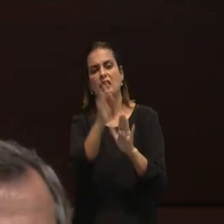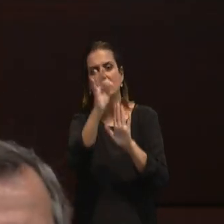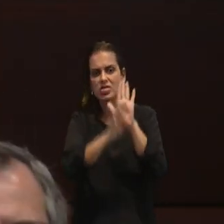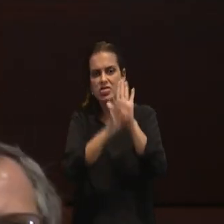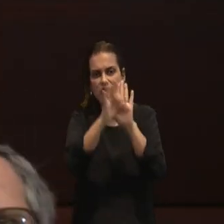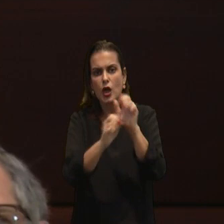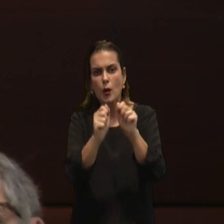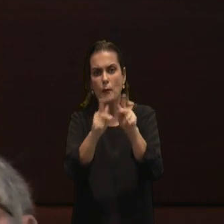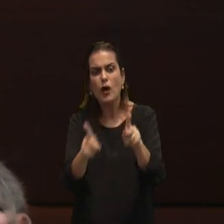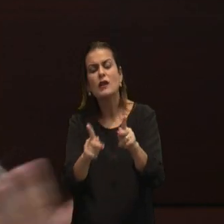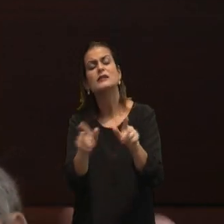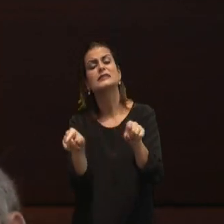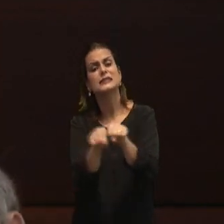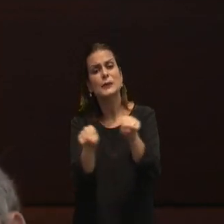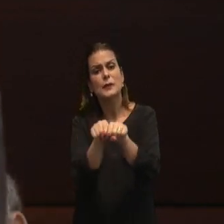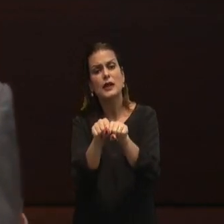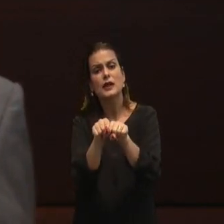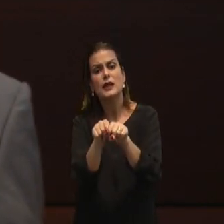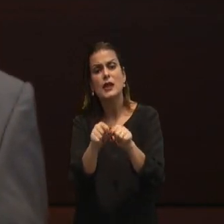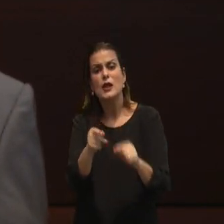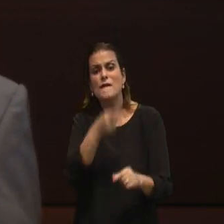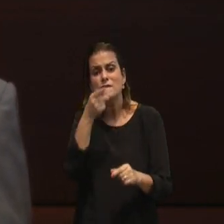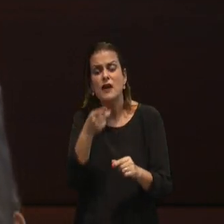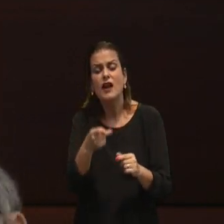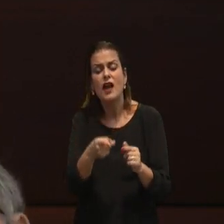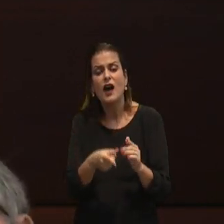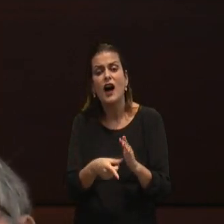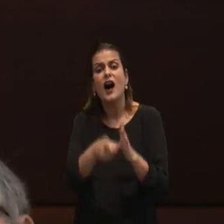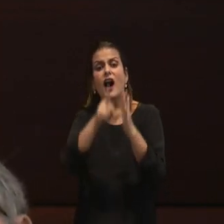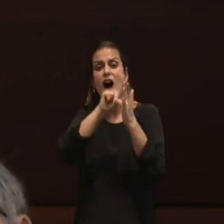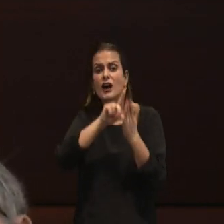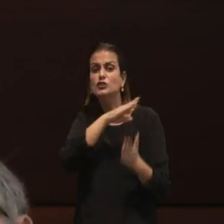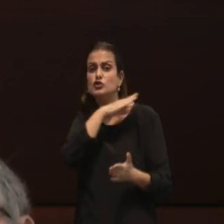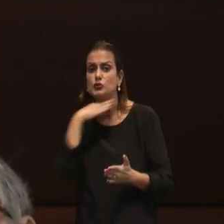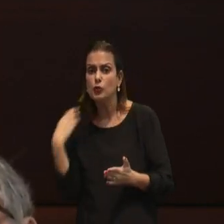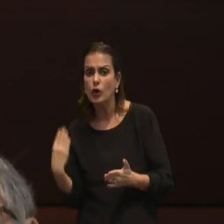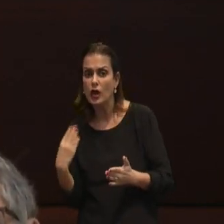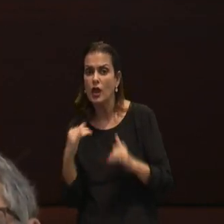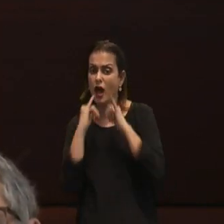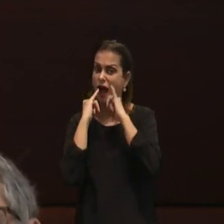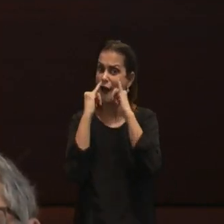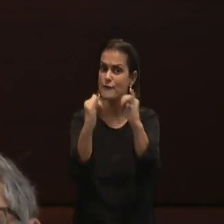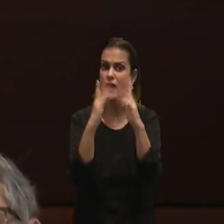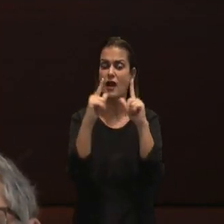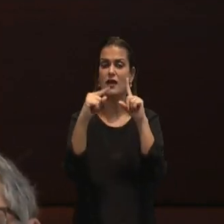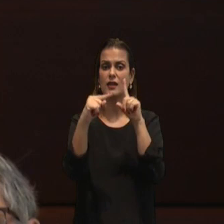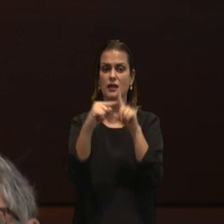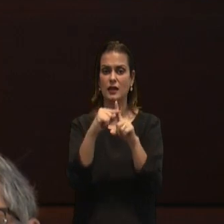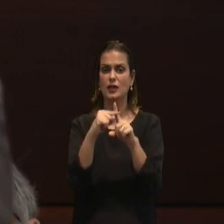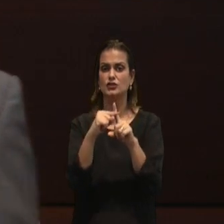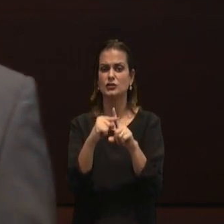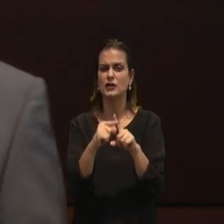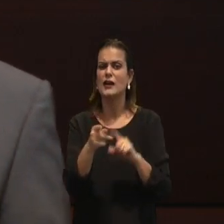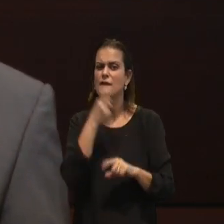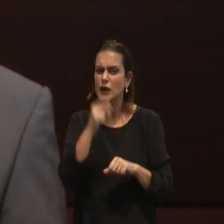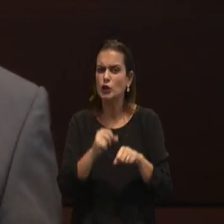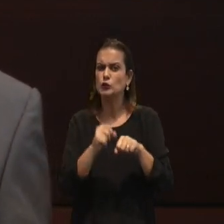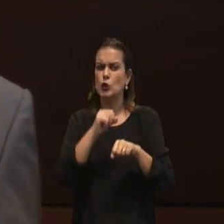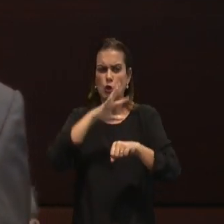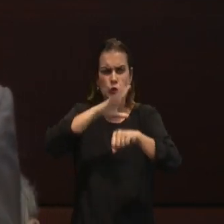Cristo, quando ele fala antes da sua morte, quando ele alerta a sua igreja, dizendo das epidemias,